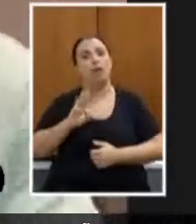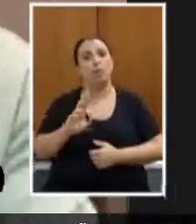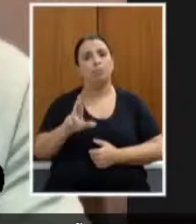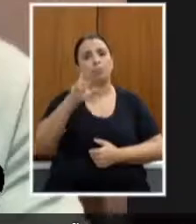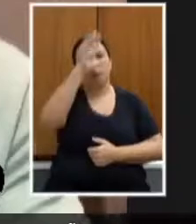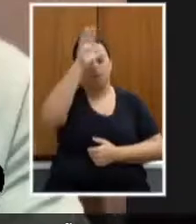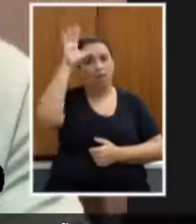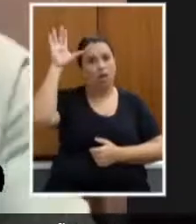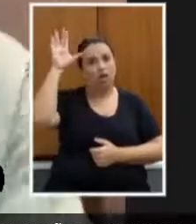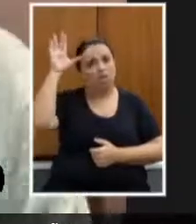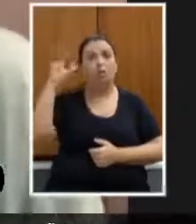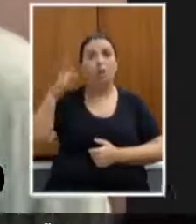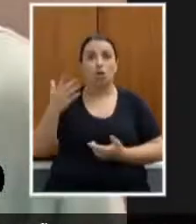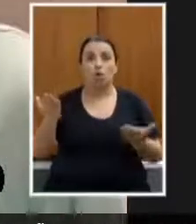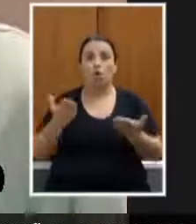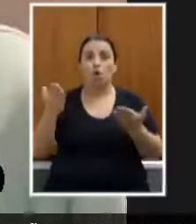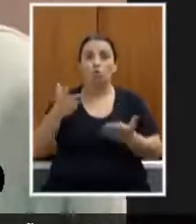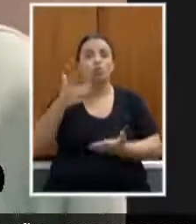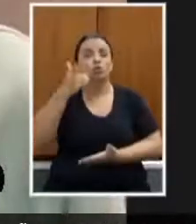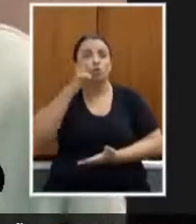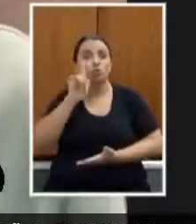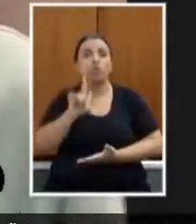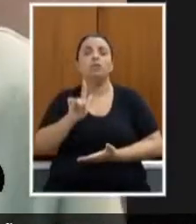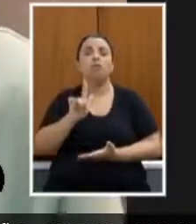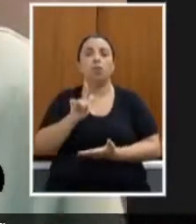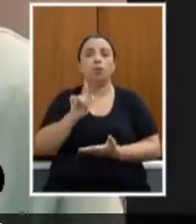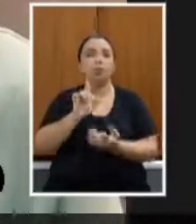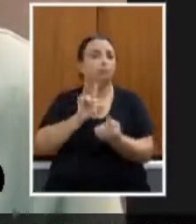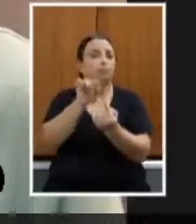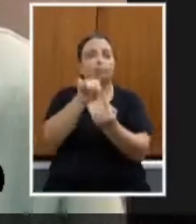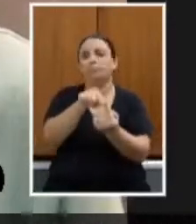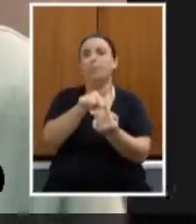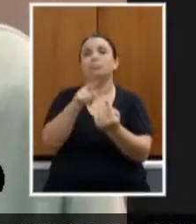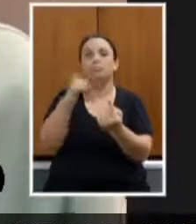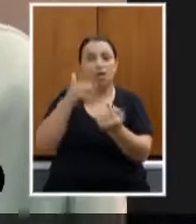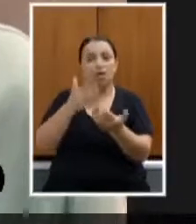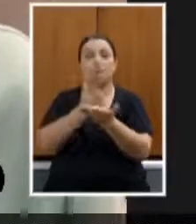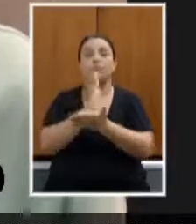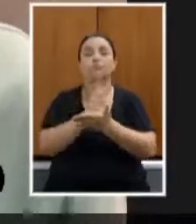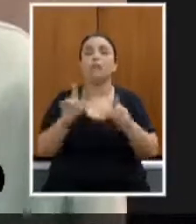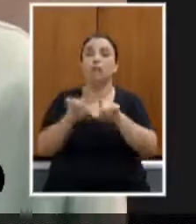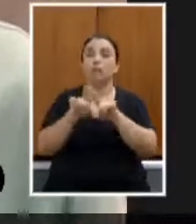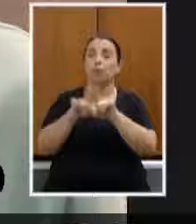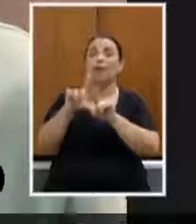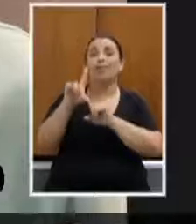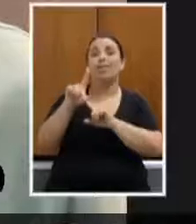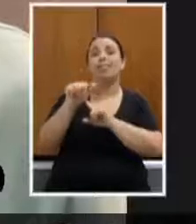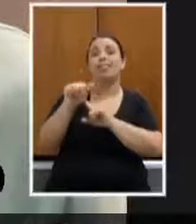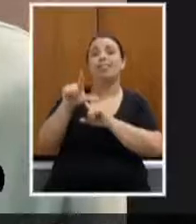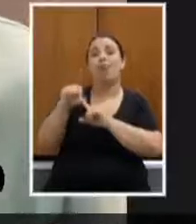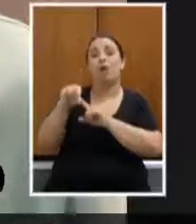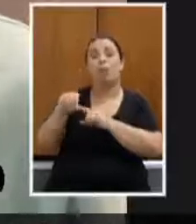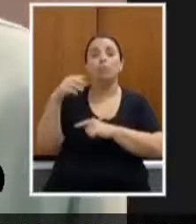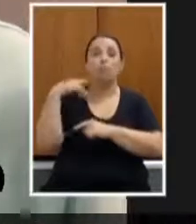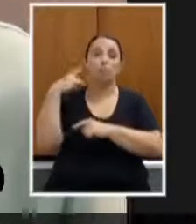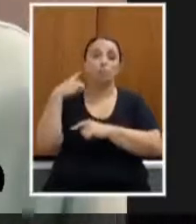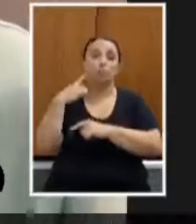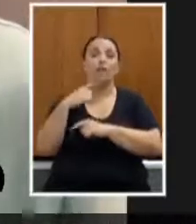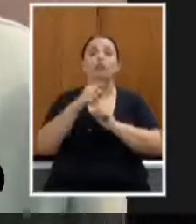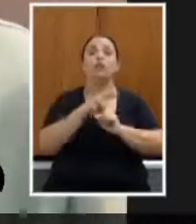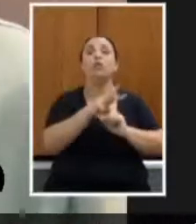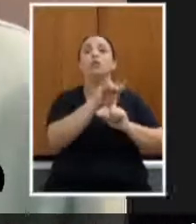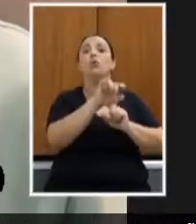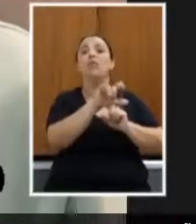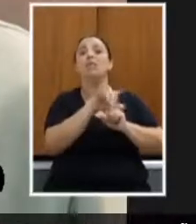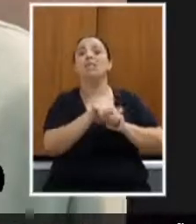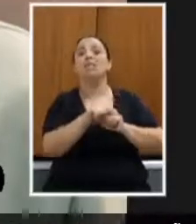o caminho para chegar no dia de hoje. Mas também quero saudar o brilhante deputado Dalmo Ribeiro e também Ulisses Gomes, que passaram a integrar o